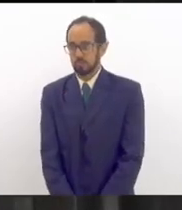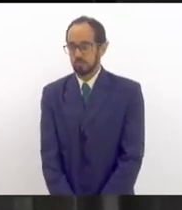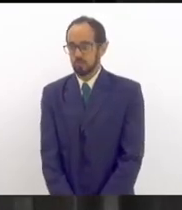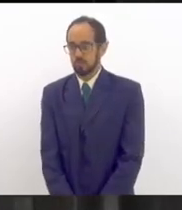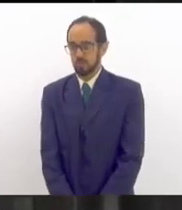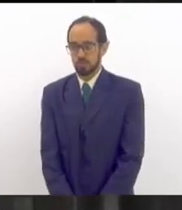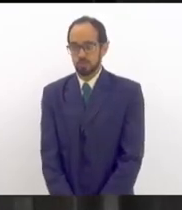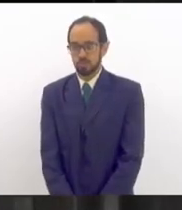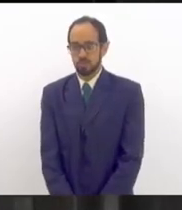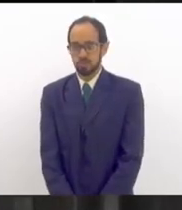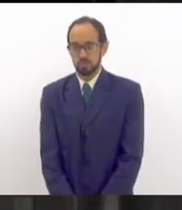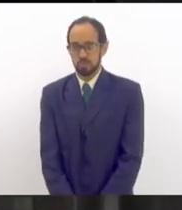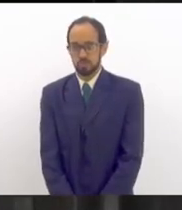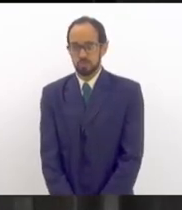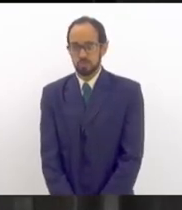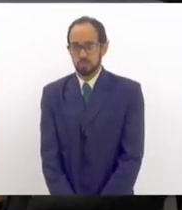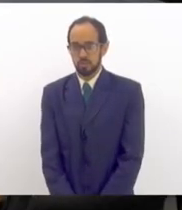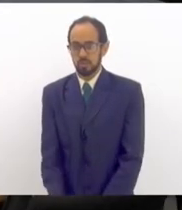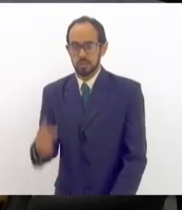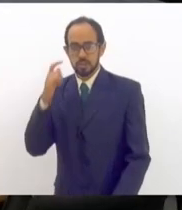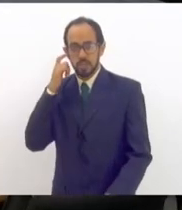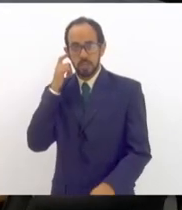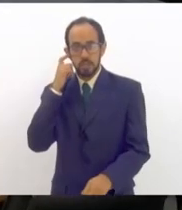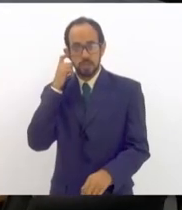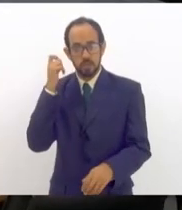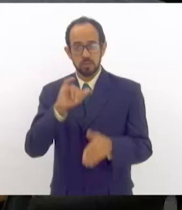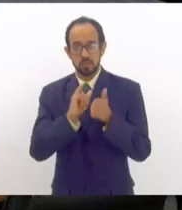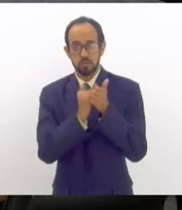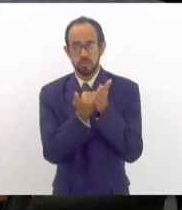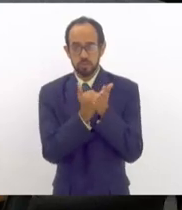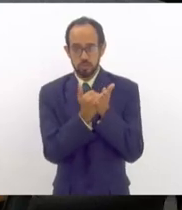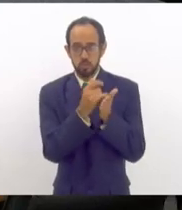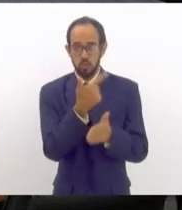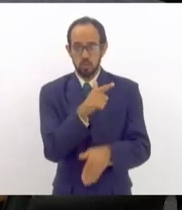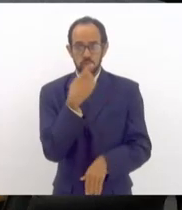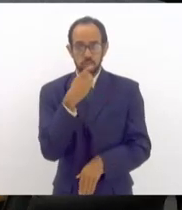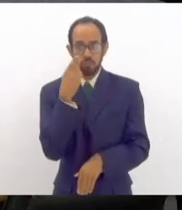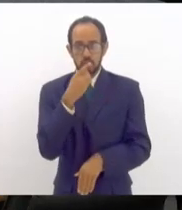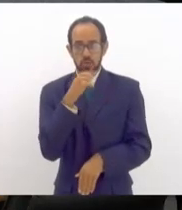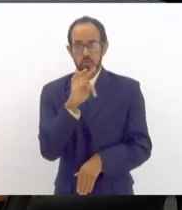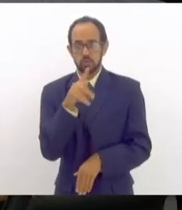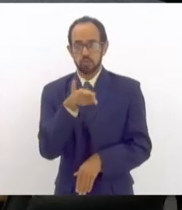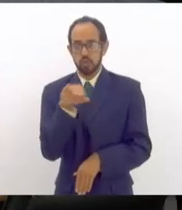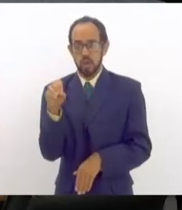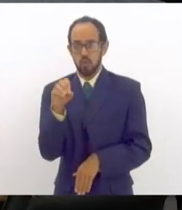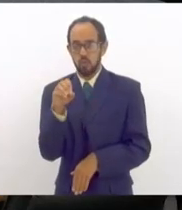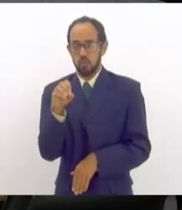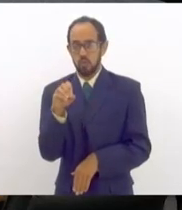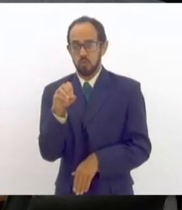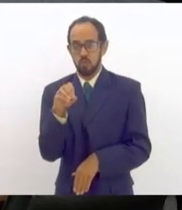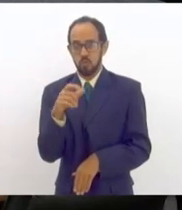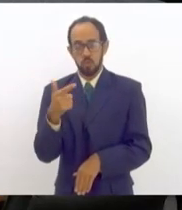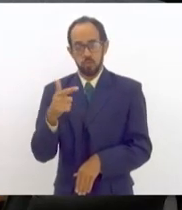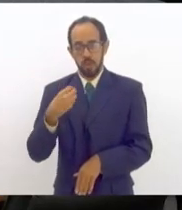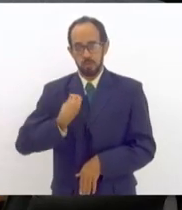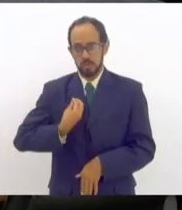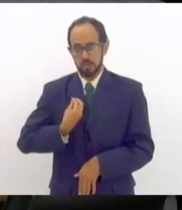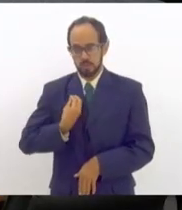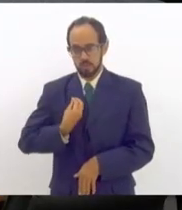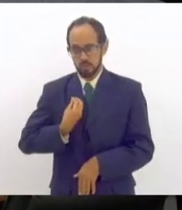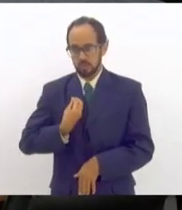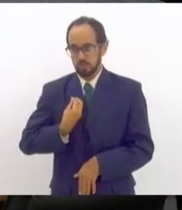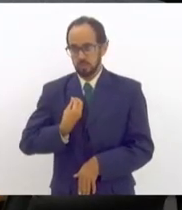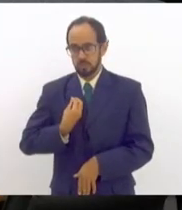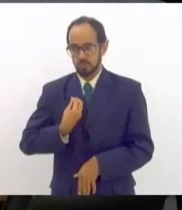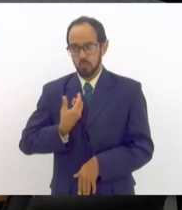próximo orador escrito é o Nobre Deputado Thiago Gagliasso não se encontrando o presente próximo